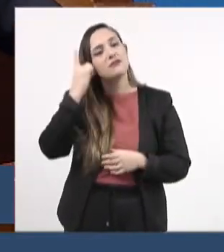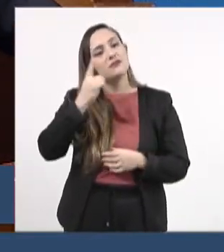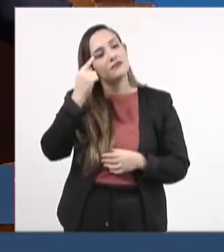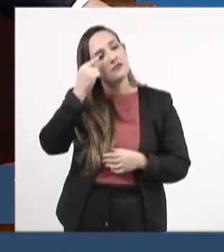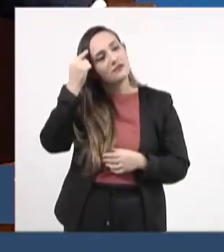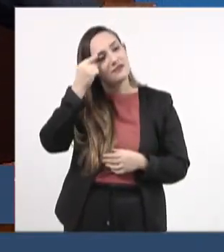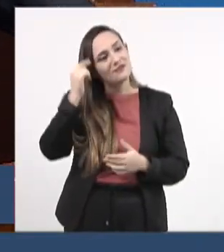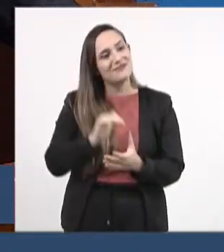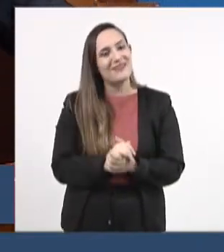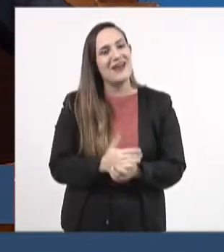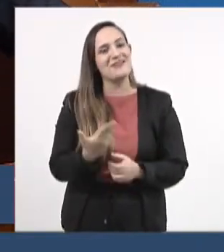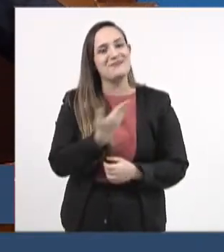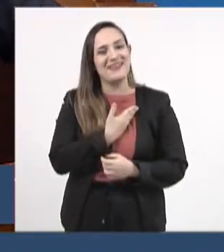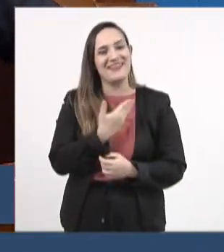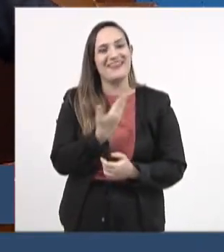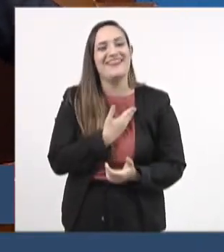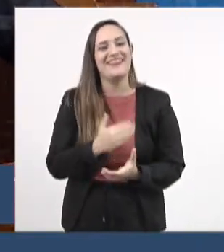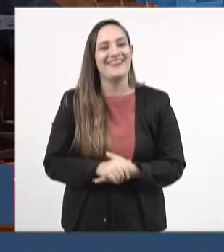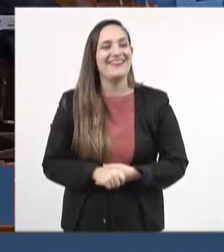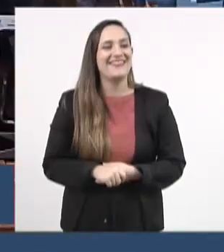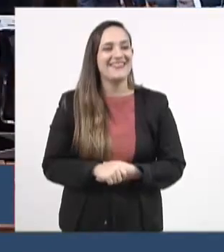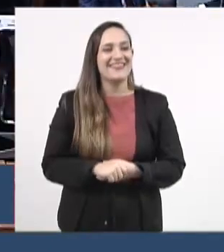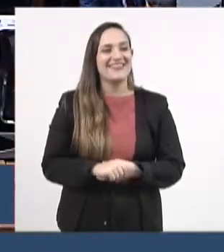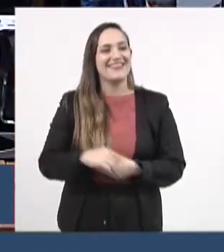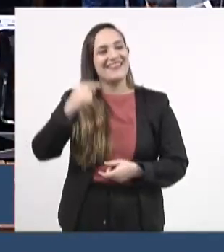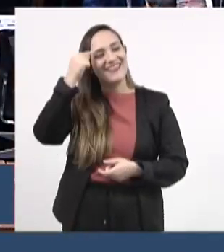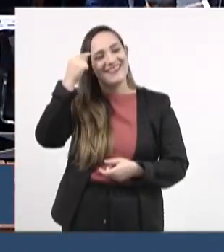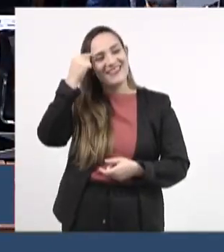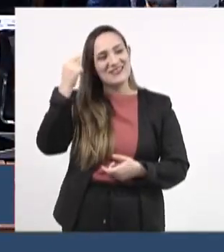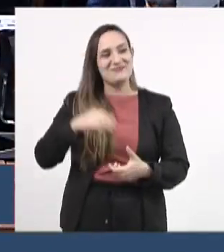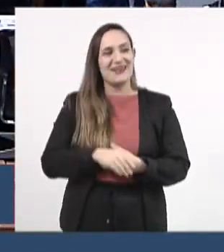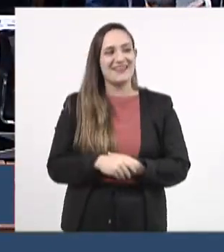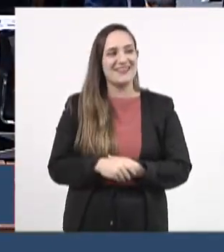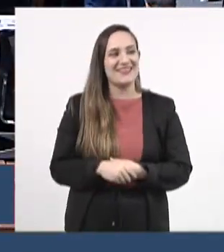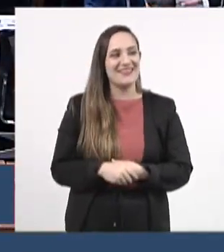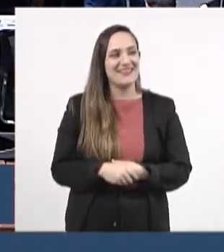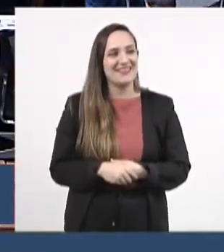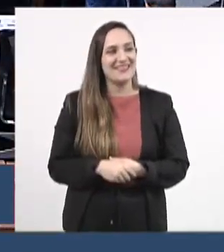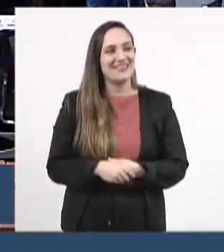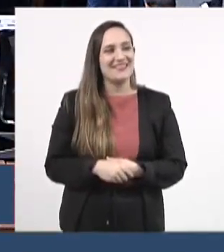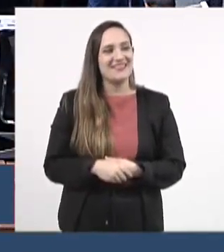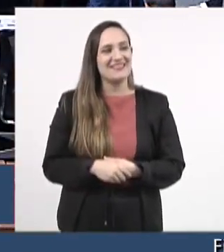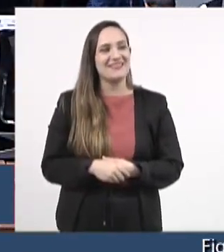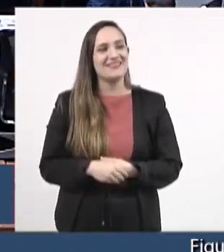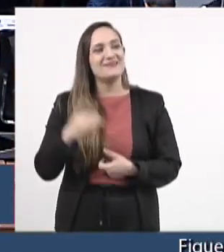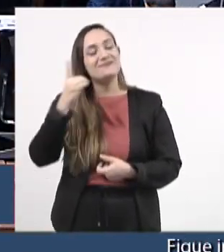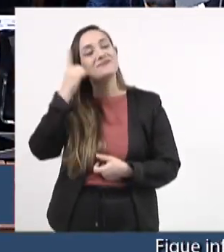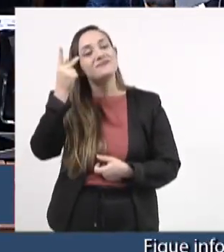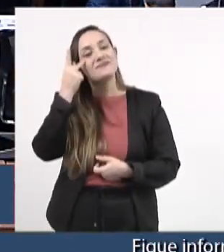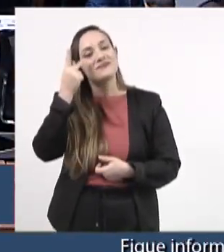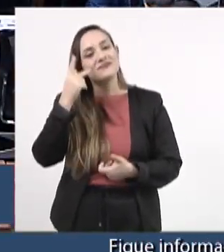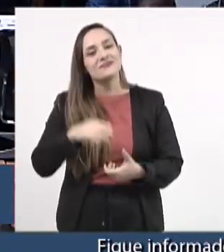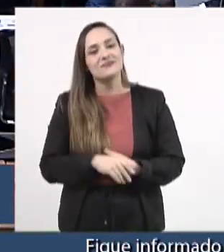nosso companheiro Zé Teixeira. Muito obrigado, deputado Pedro Kemp.